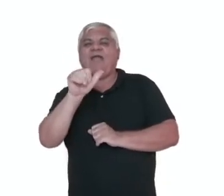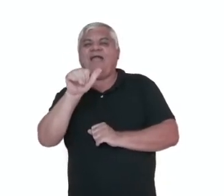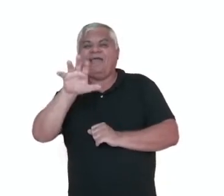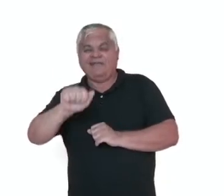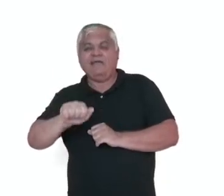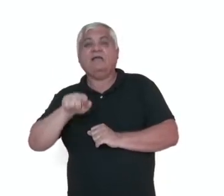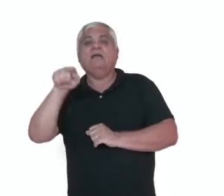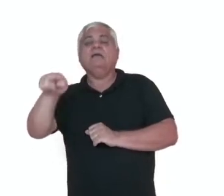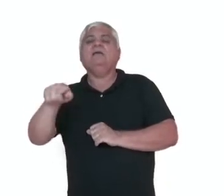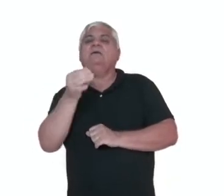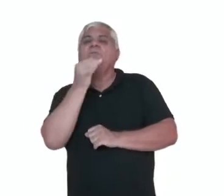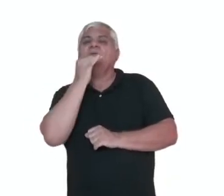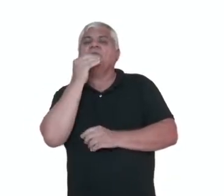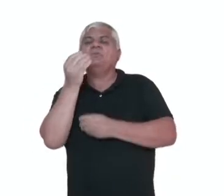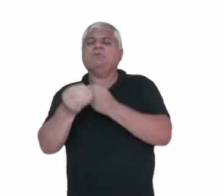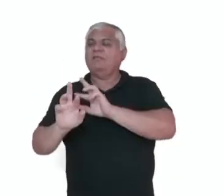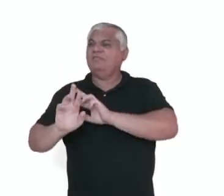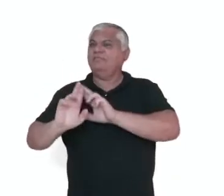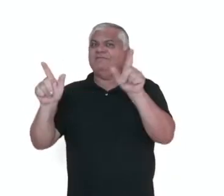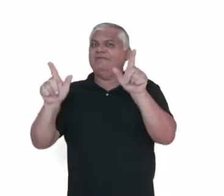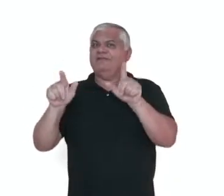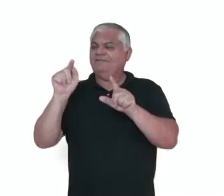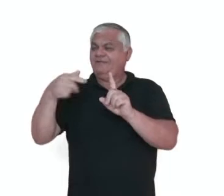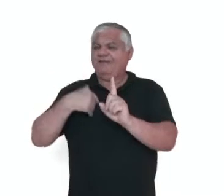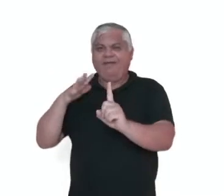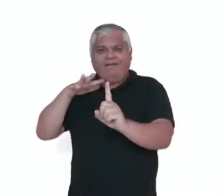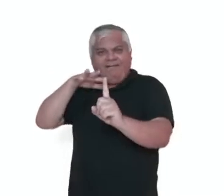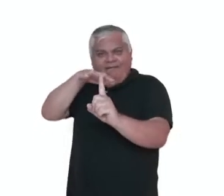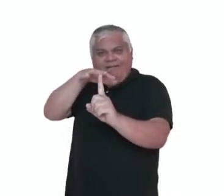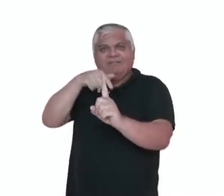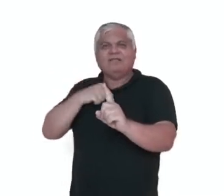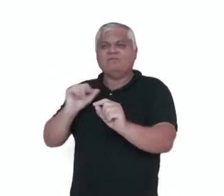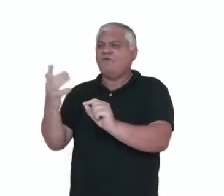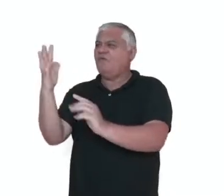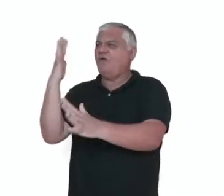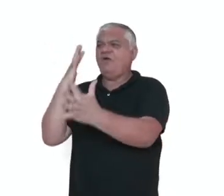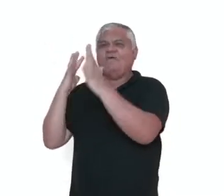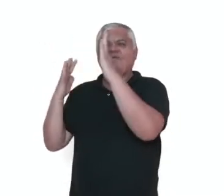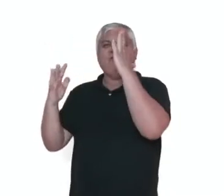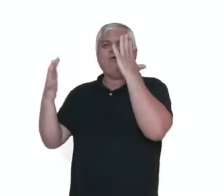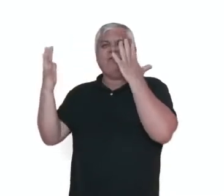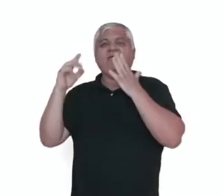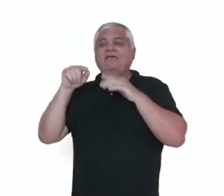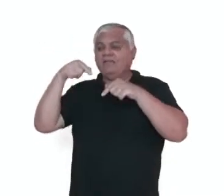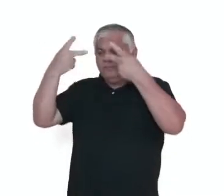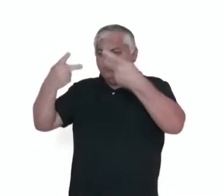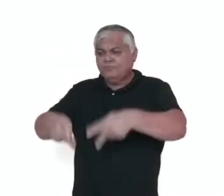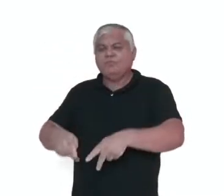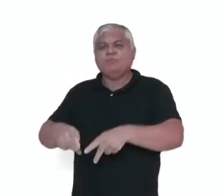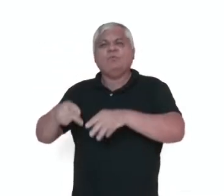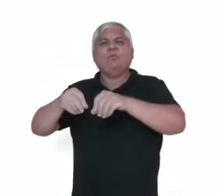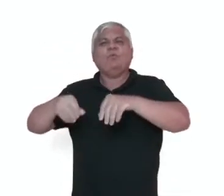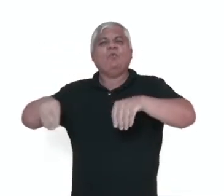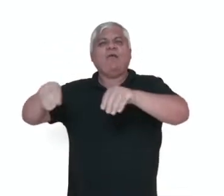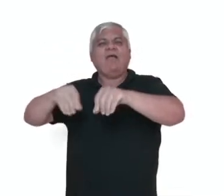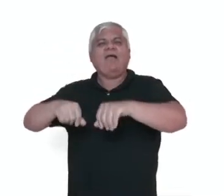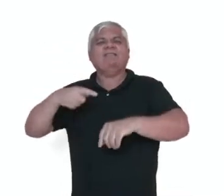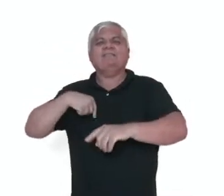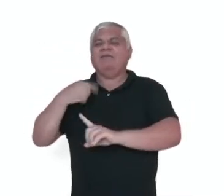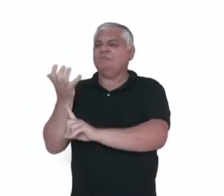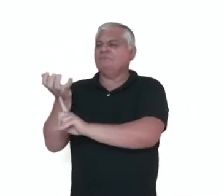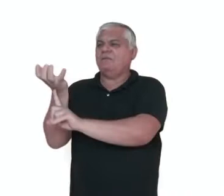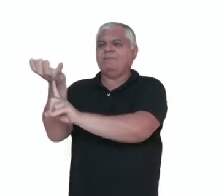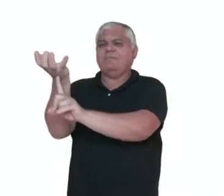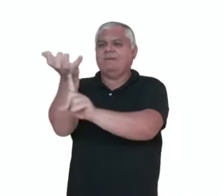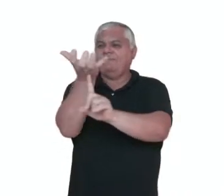destacando-se fisionomicamente de tal forma que as florestas em que ela ocorre são comumente designadas como florestas com araucária, ou